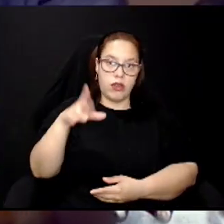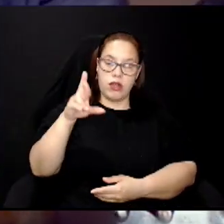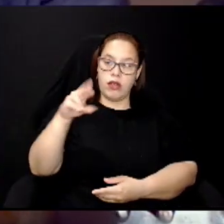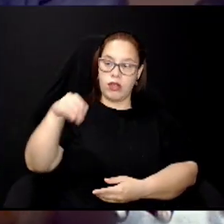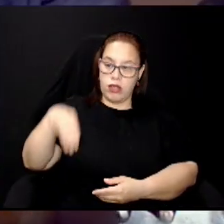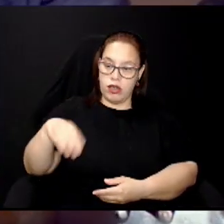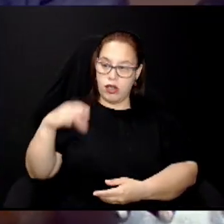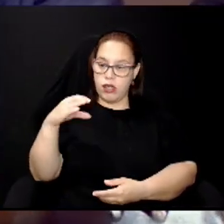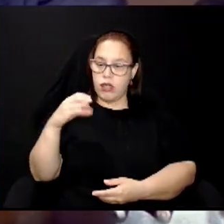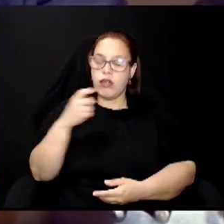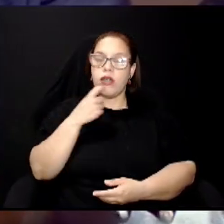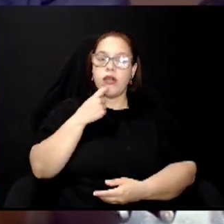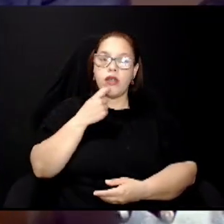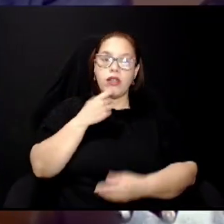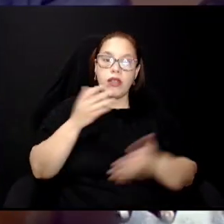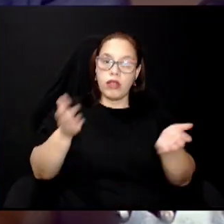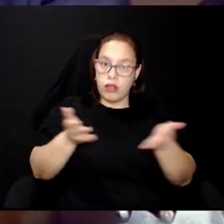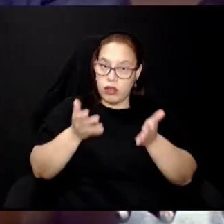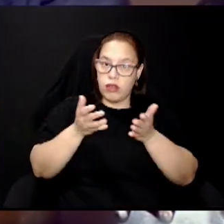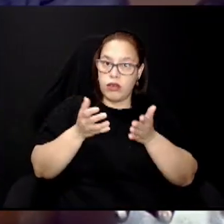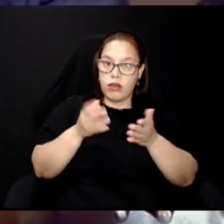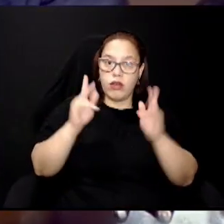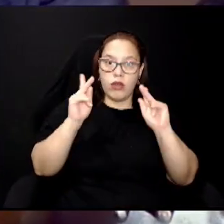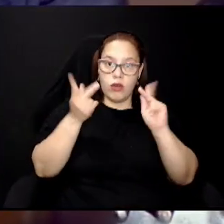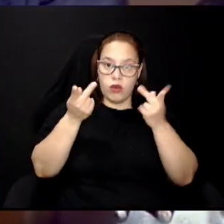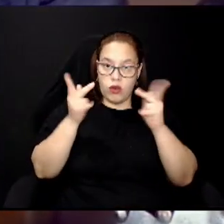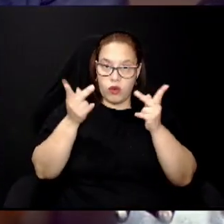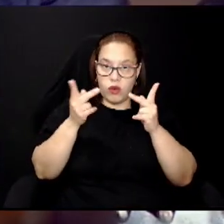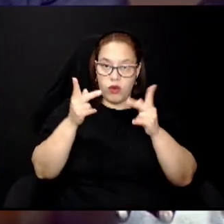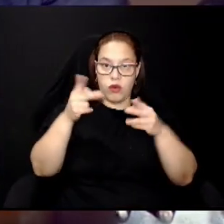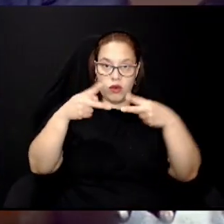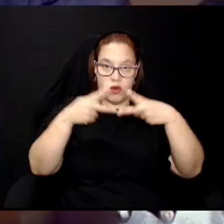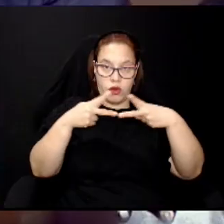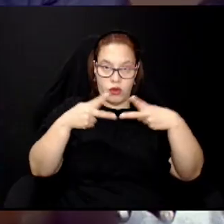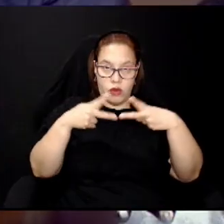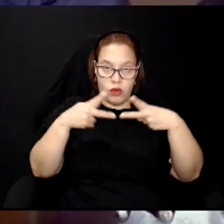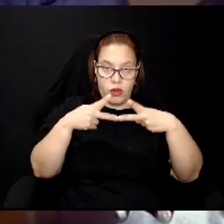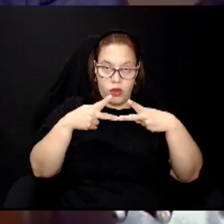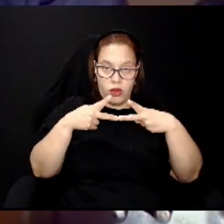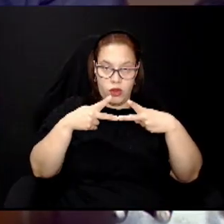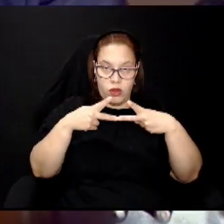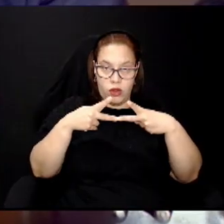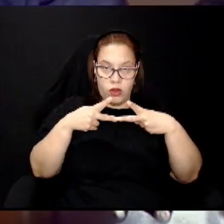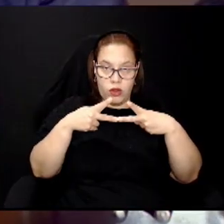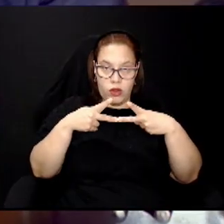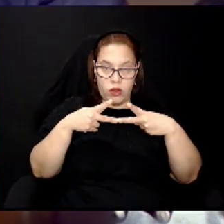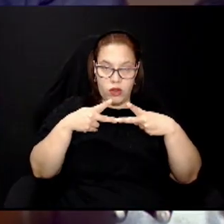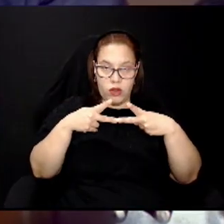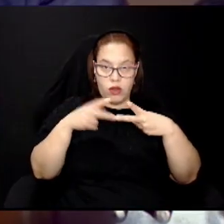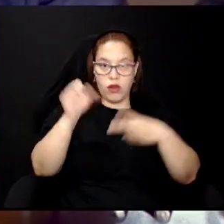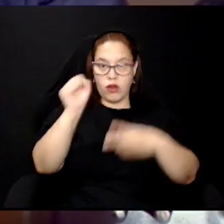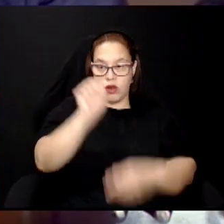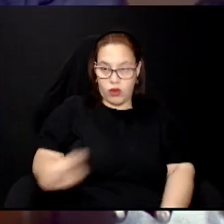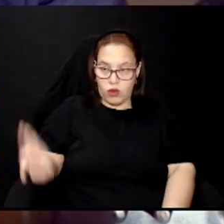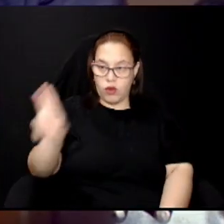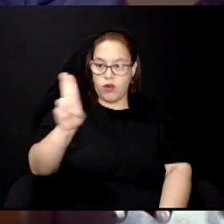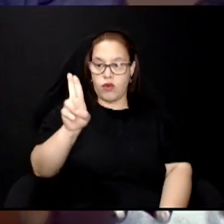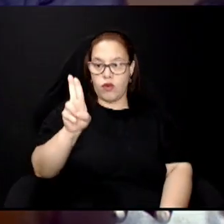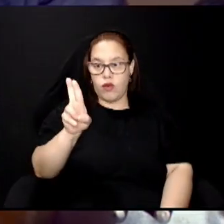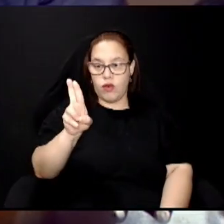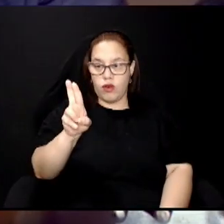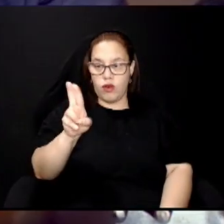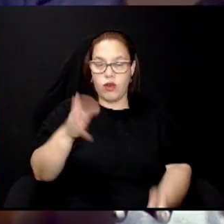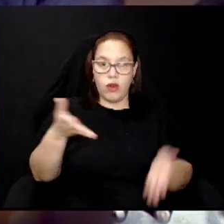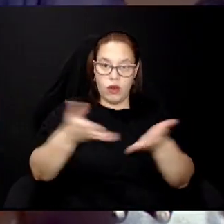onde ele iniciou por Hortolândia, Paulínia, tem também loja em Sumaré e hoje em